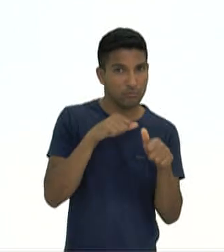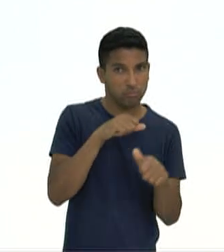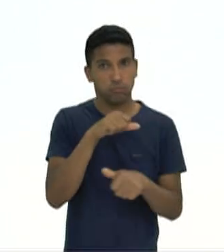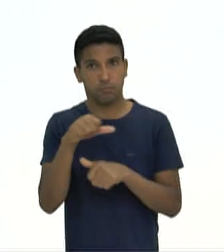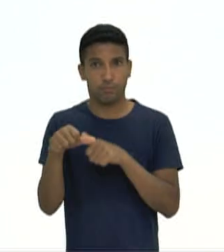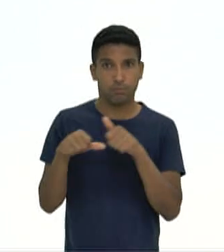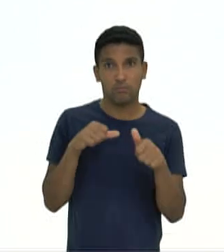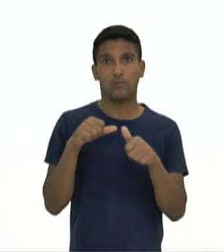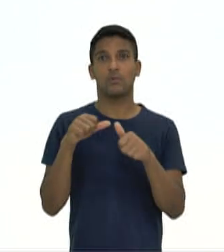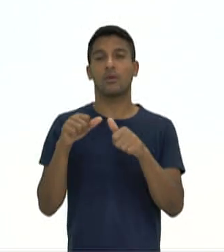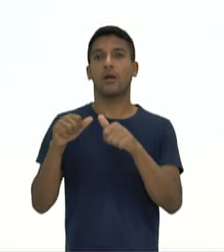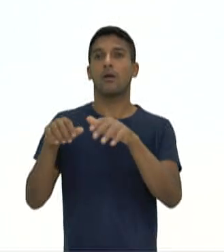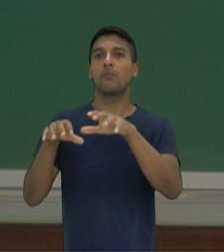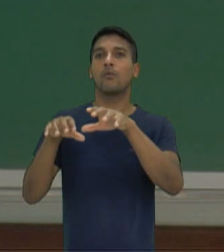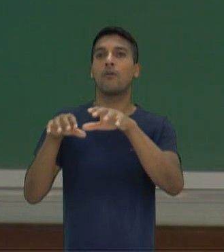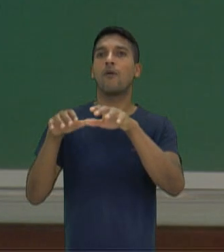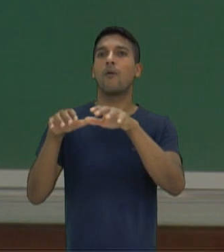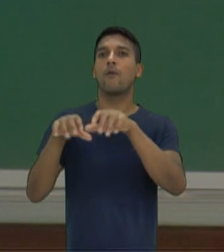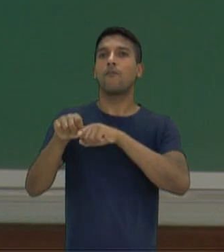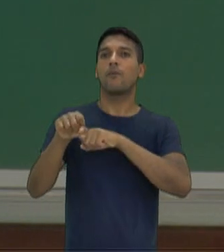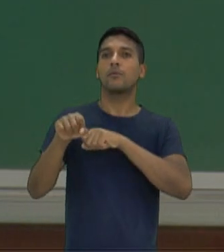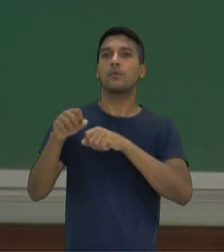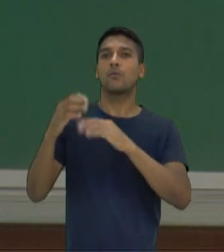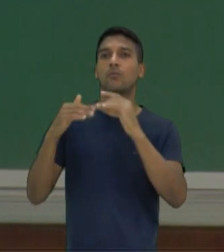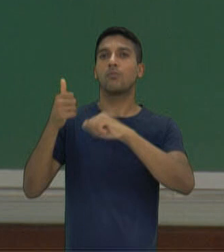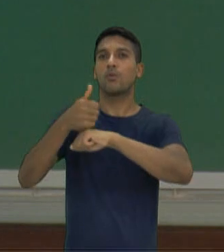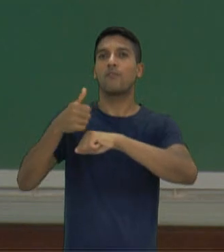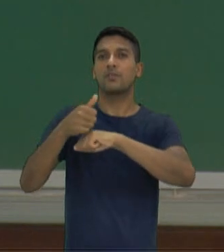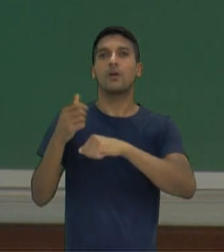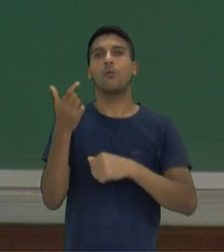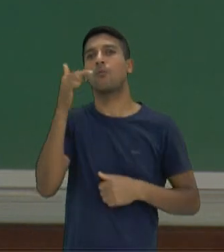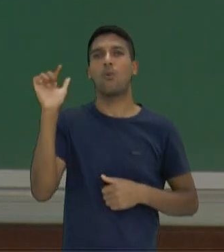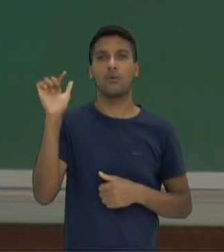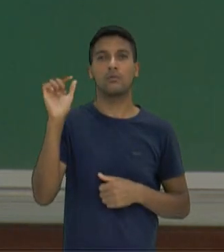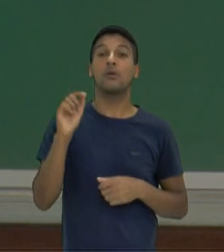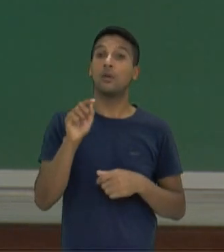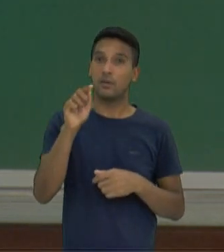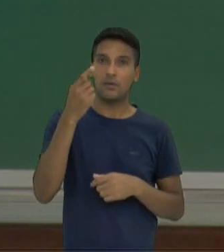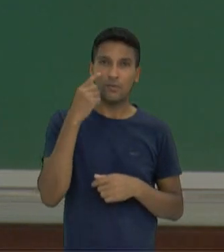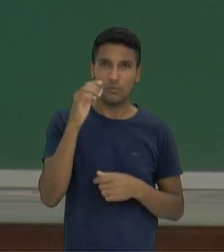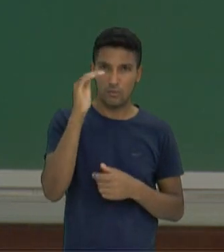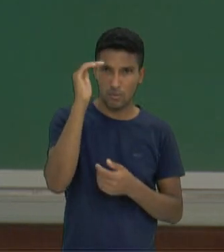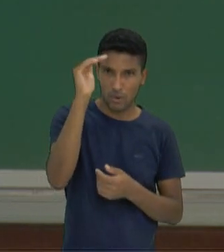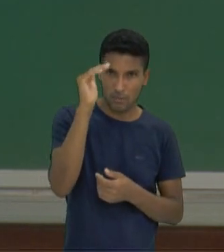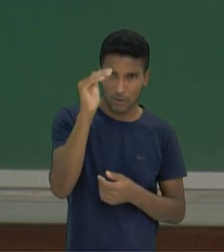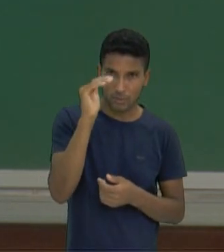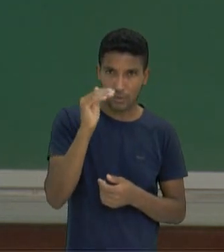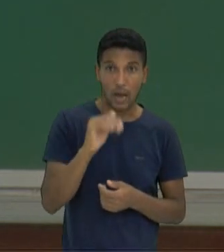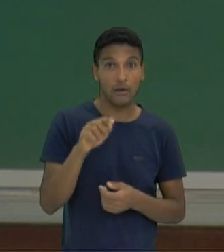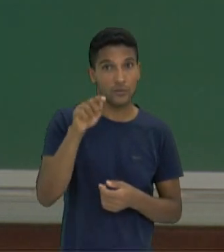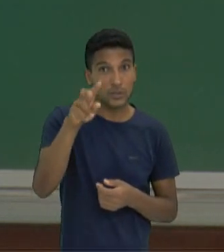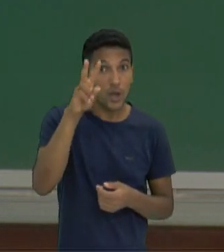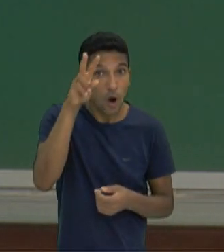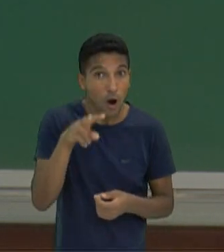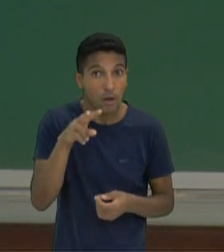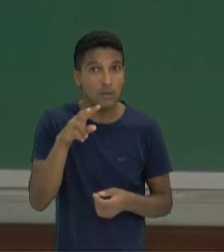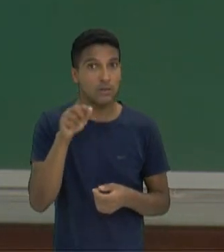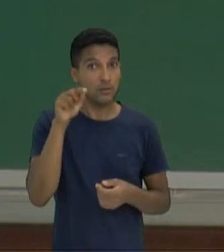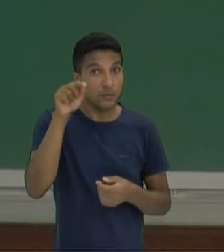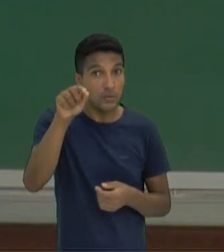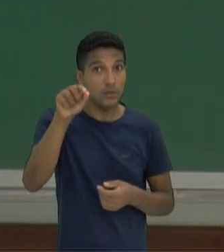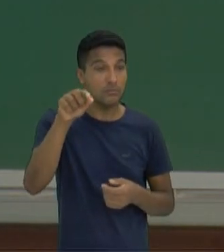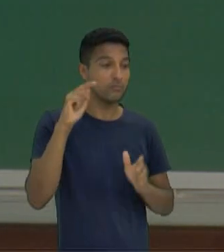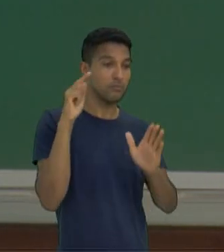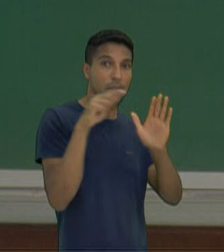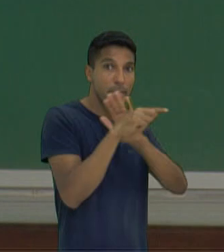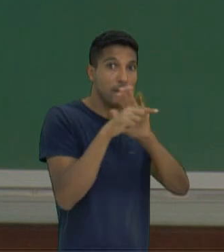pode utilizar, pode acrescentar algumas da sua ideia e também pode fazer réplicas, né? No momento da entrevista, vai surgindo